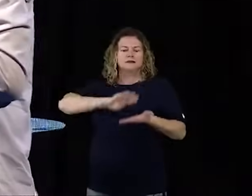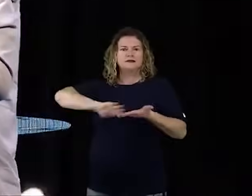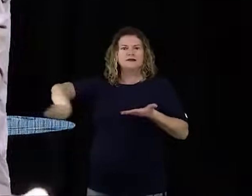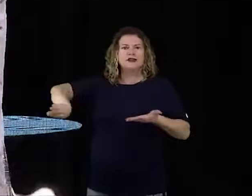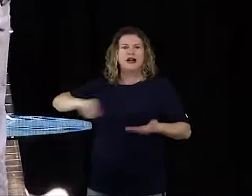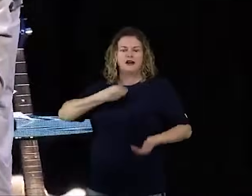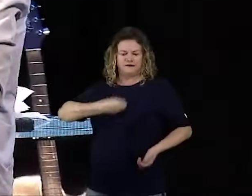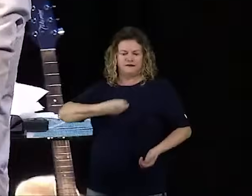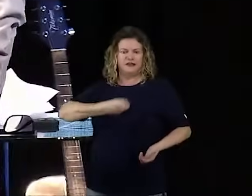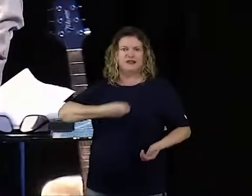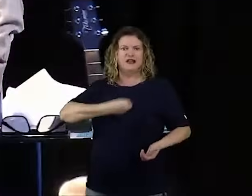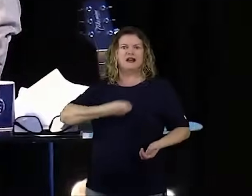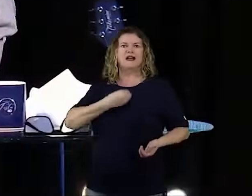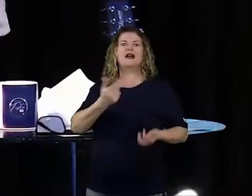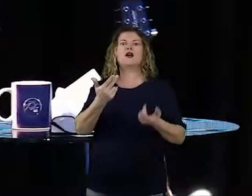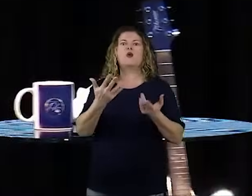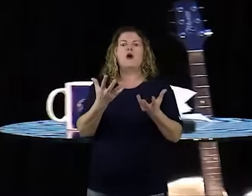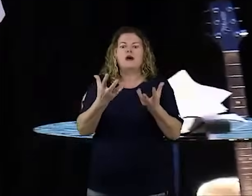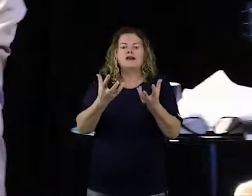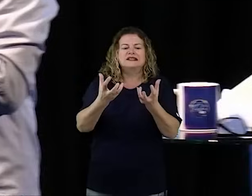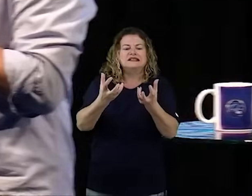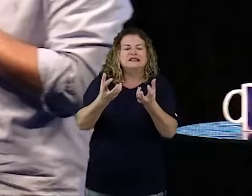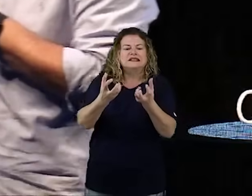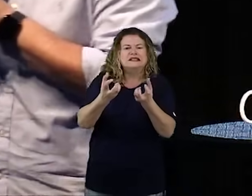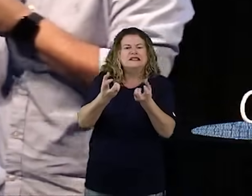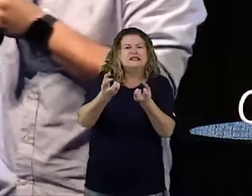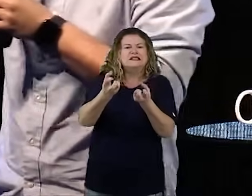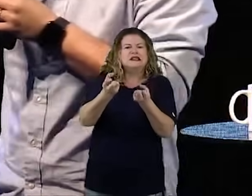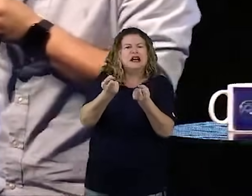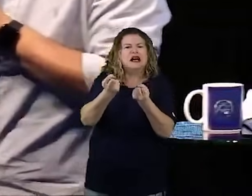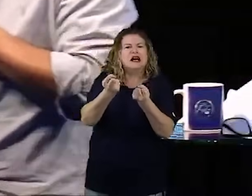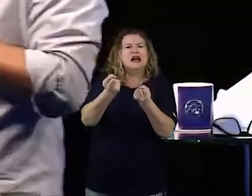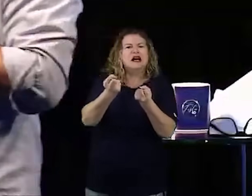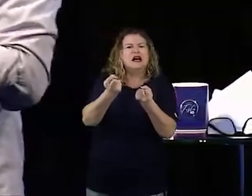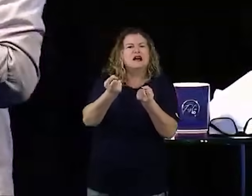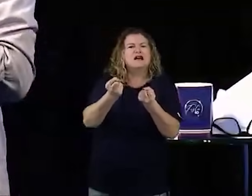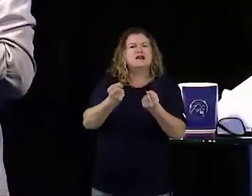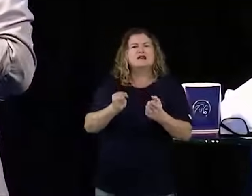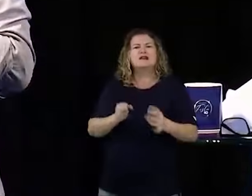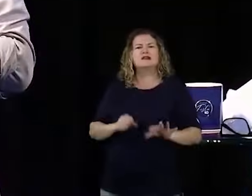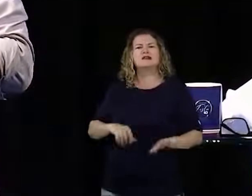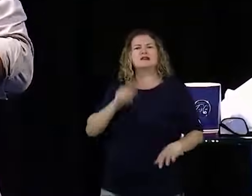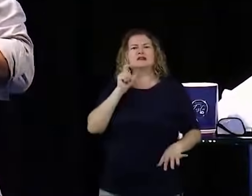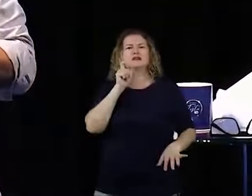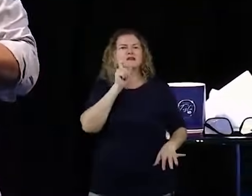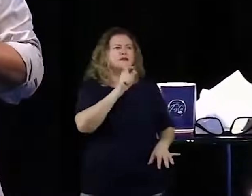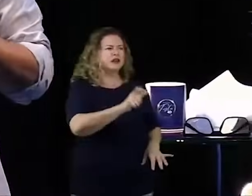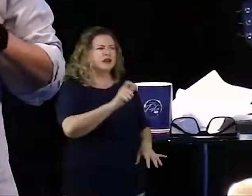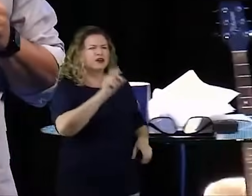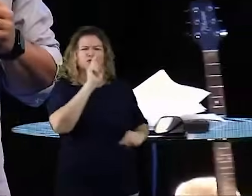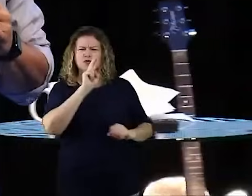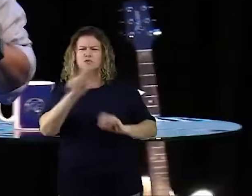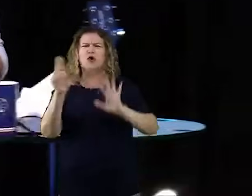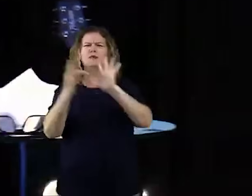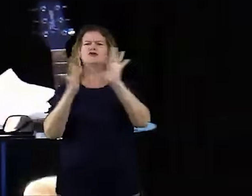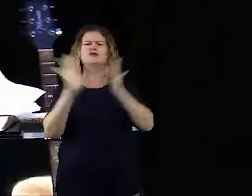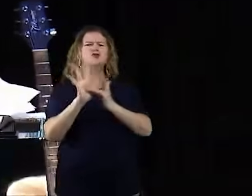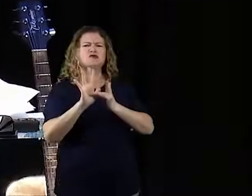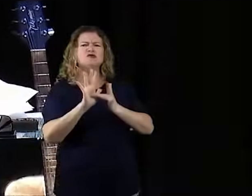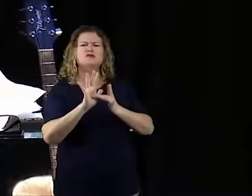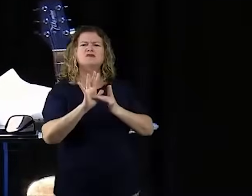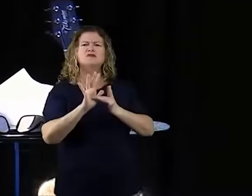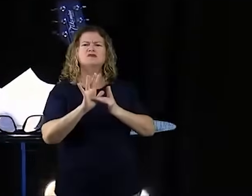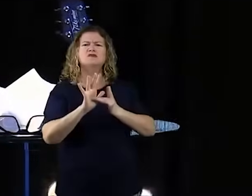secar é você Dizer em nome de Jesus esse mal não vai me